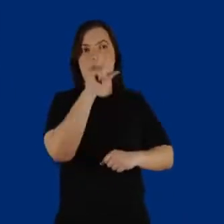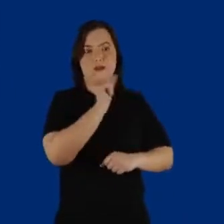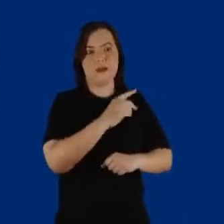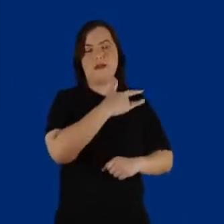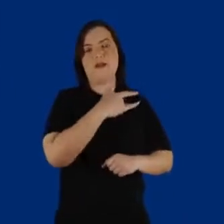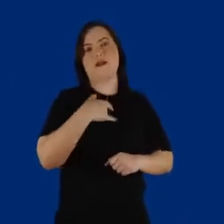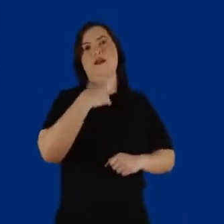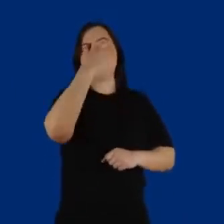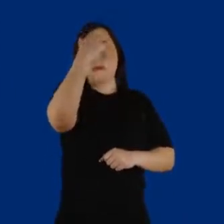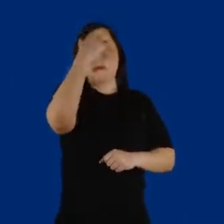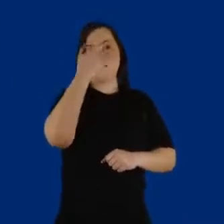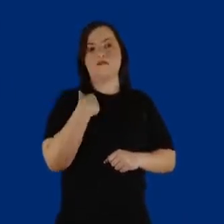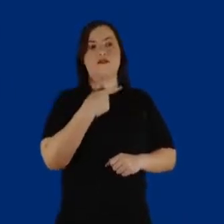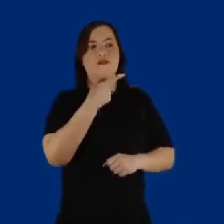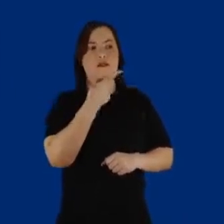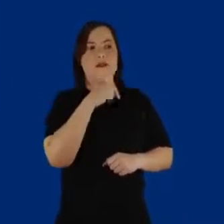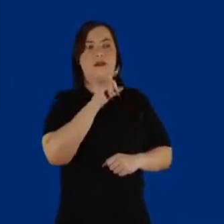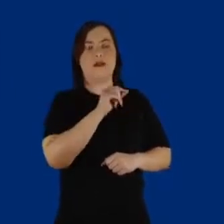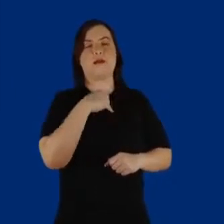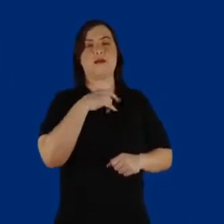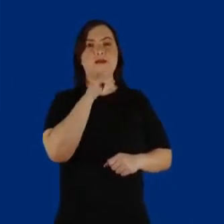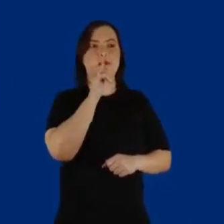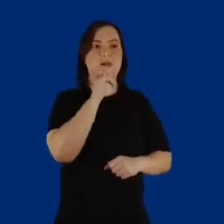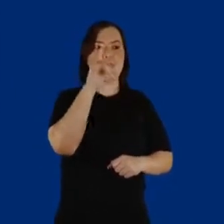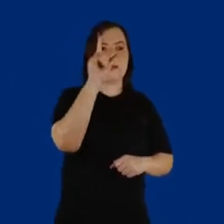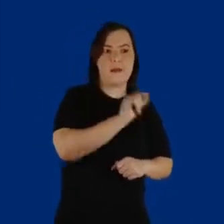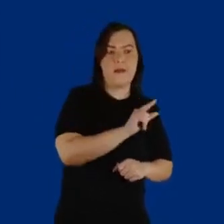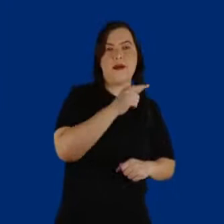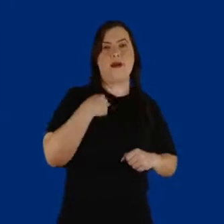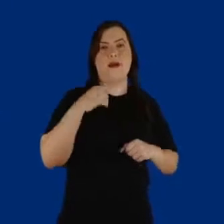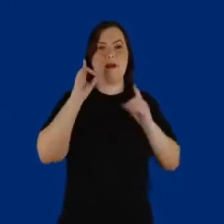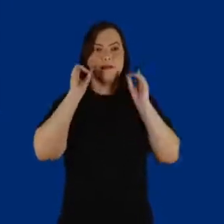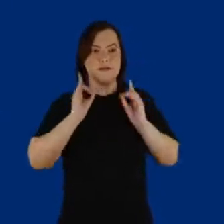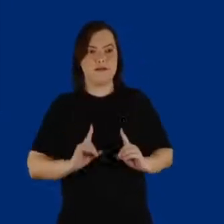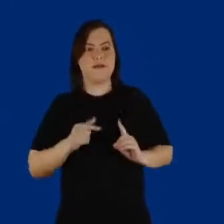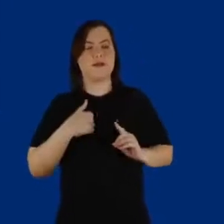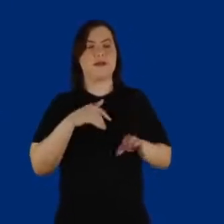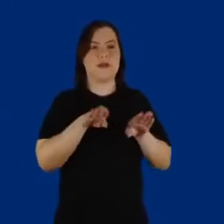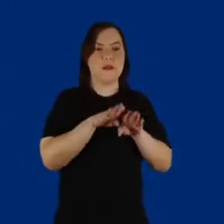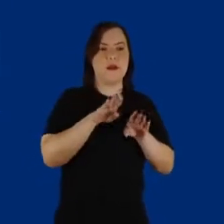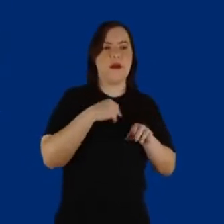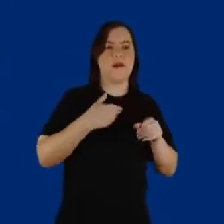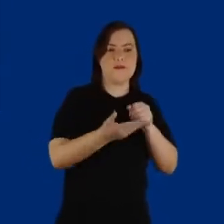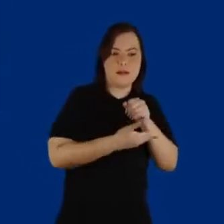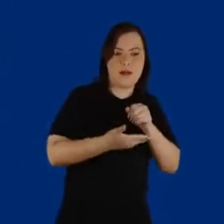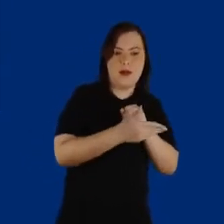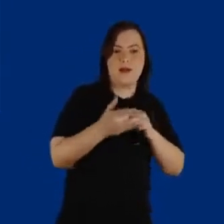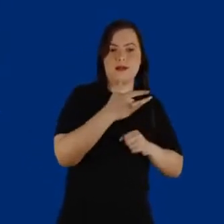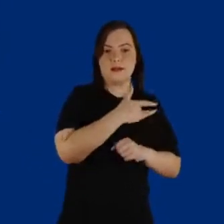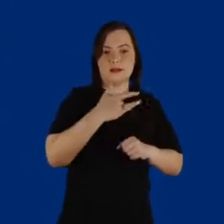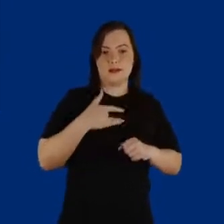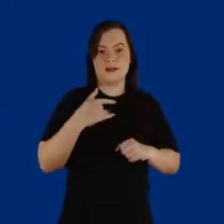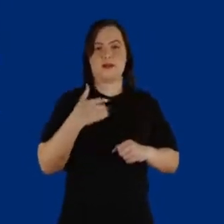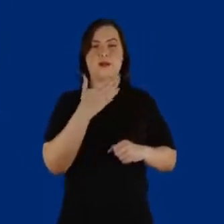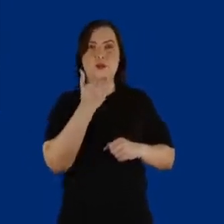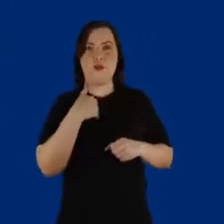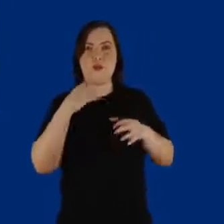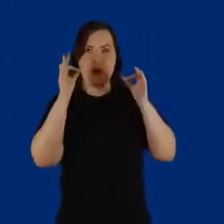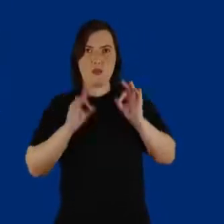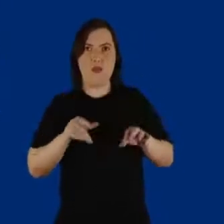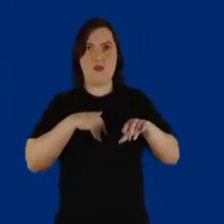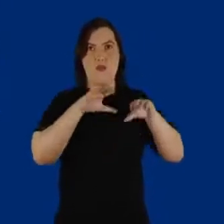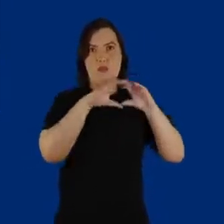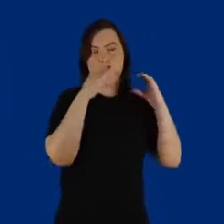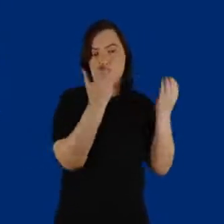saúde mental, né? Quer dizer, um mínimo de dignidade, né? De saneamento básico, de nutrição adequada nas nossas